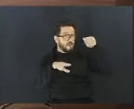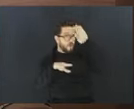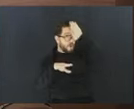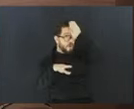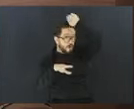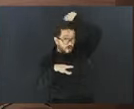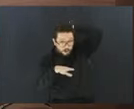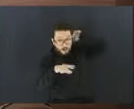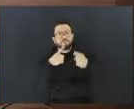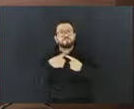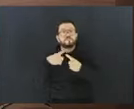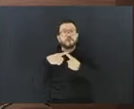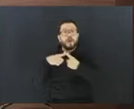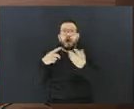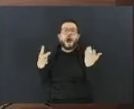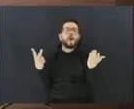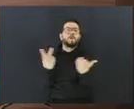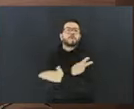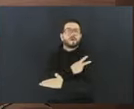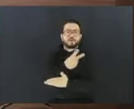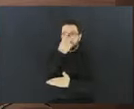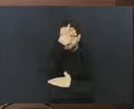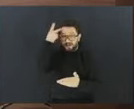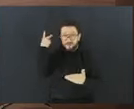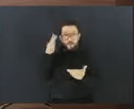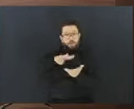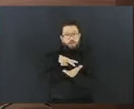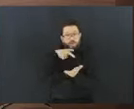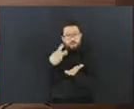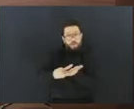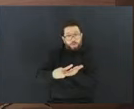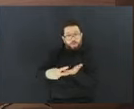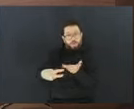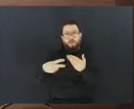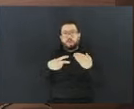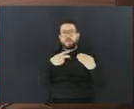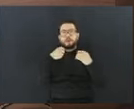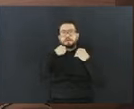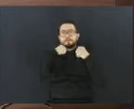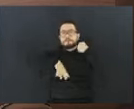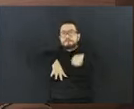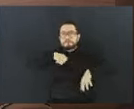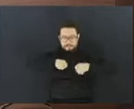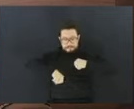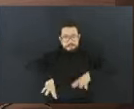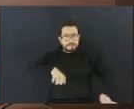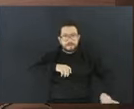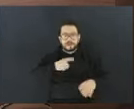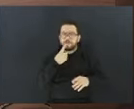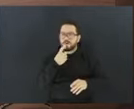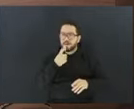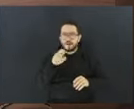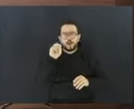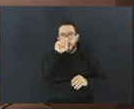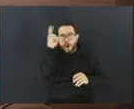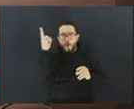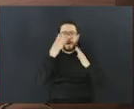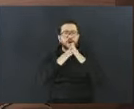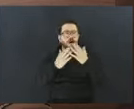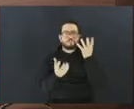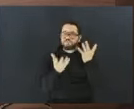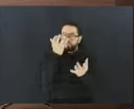está em hemorragia, ou está com um problema respiratório, ou uma casa, num incêndio, em questão de segundos, minutos,